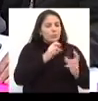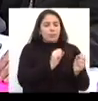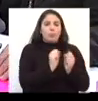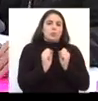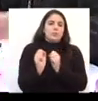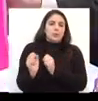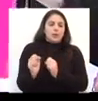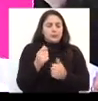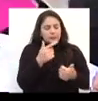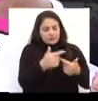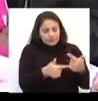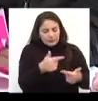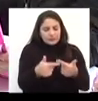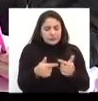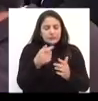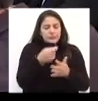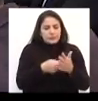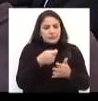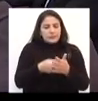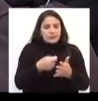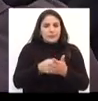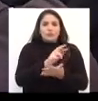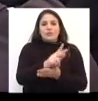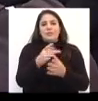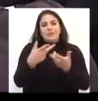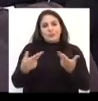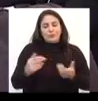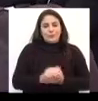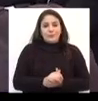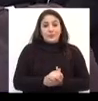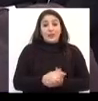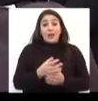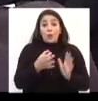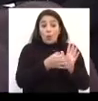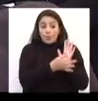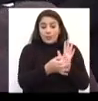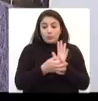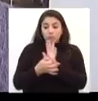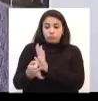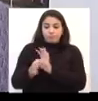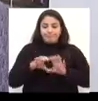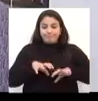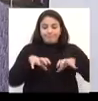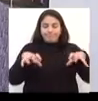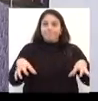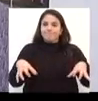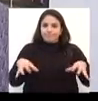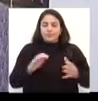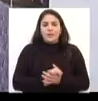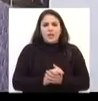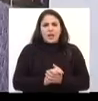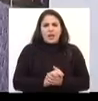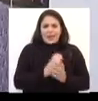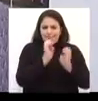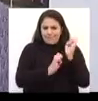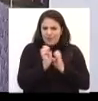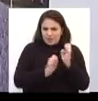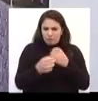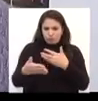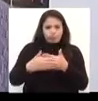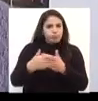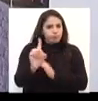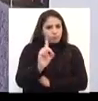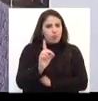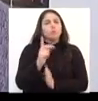cima de todas as possibilidades. Por enquanto, a opinião está dividida. ela não fechou as portas, né? Ela existe ainda,